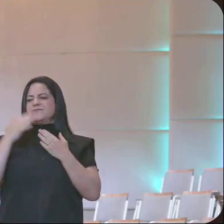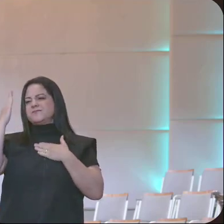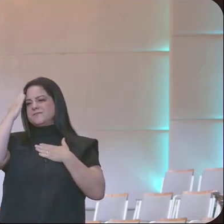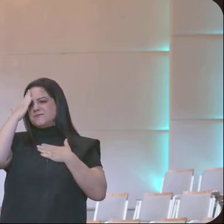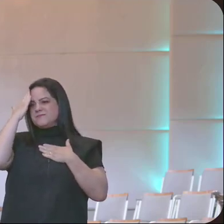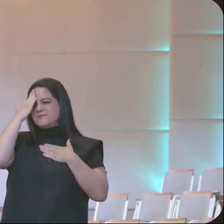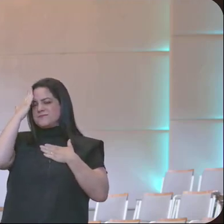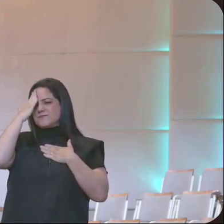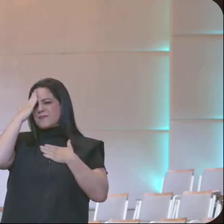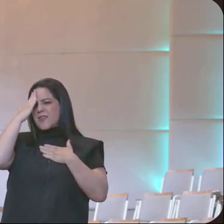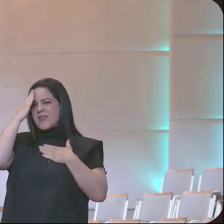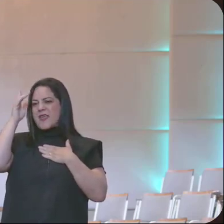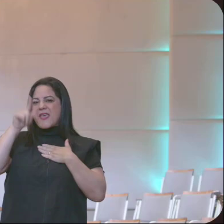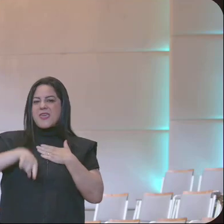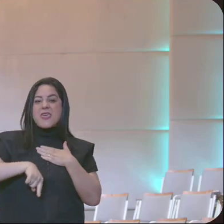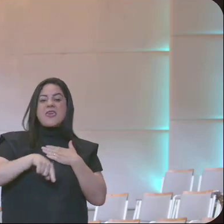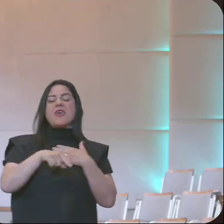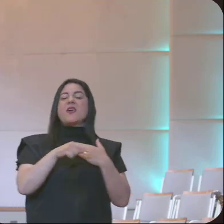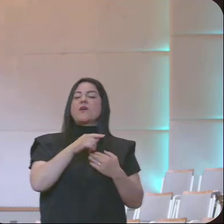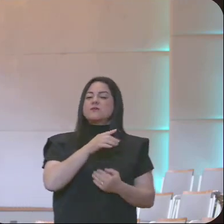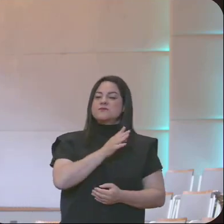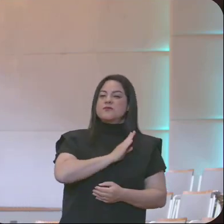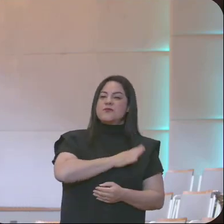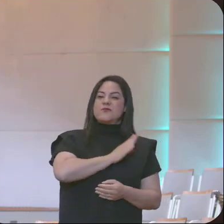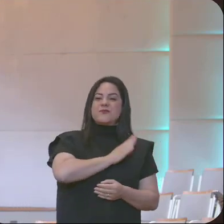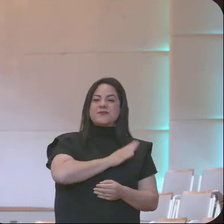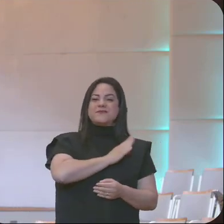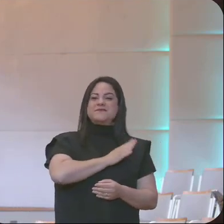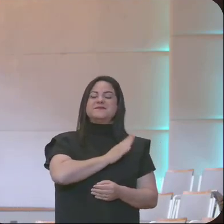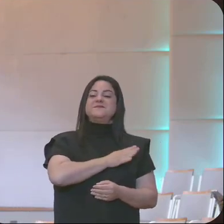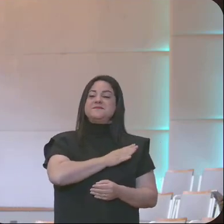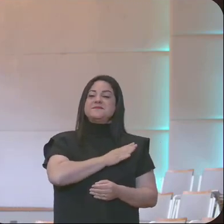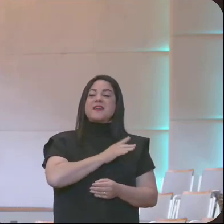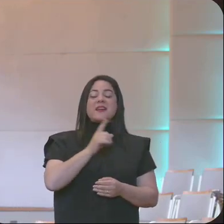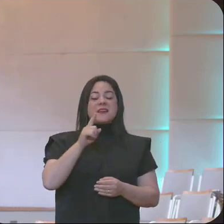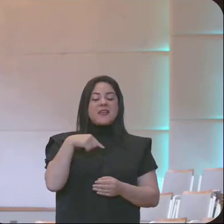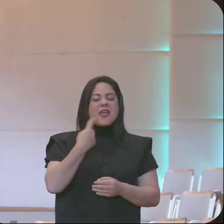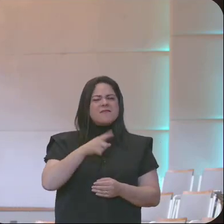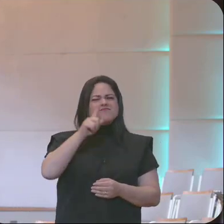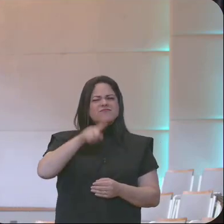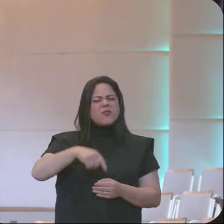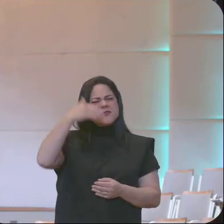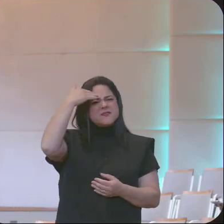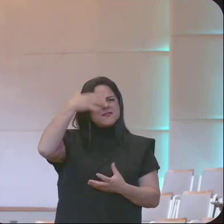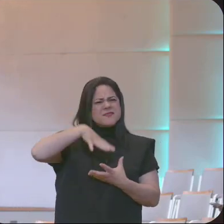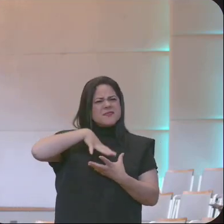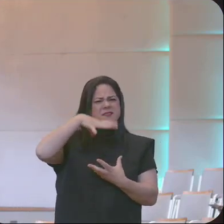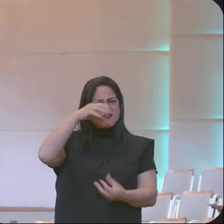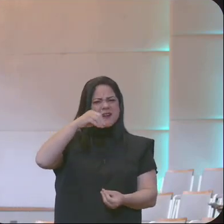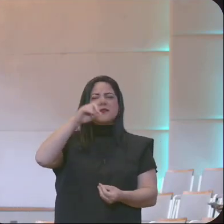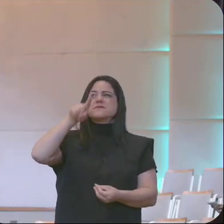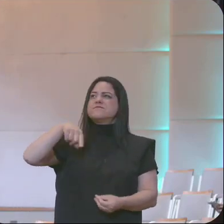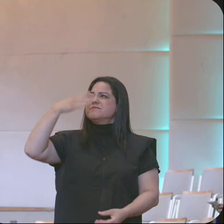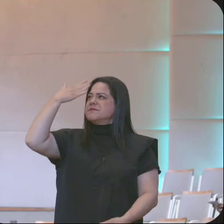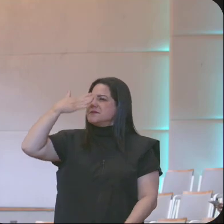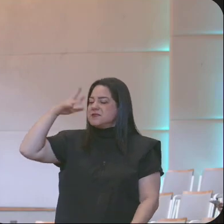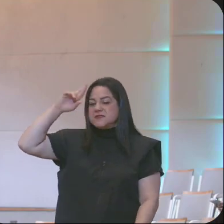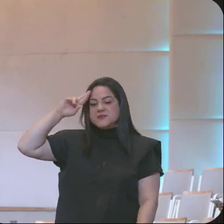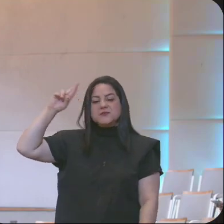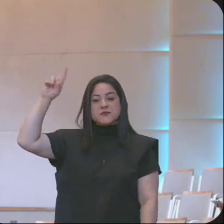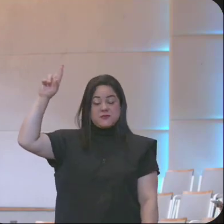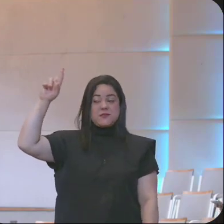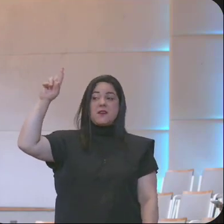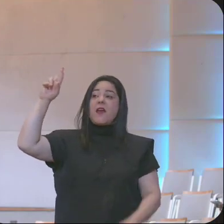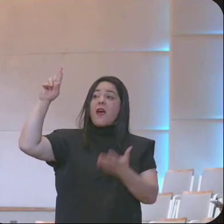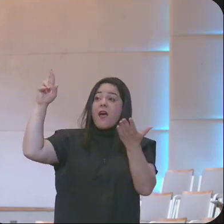de carne que está aqui dentro batendo, não. Da nossa alma, do nosso ser. A gente colocar na presença do Senhor, a fim de que a gente venha